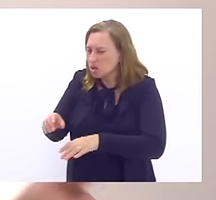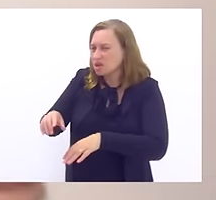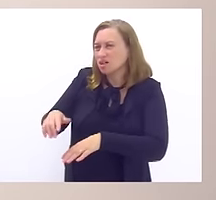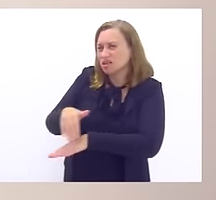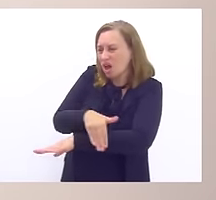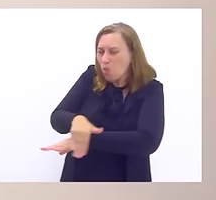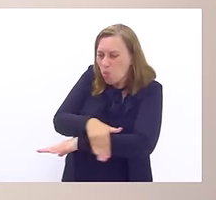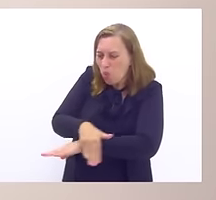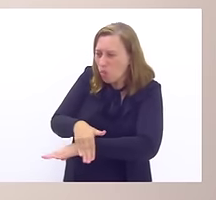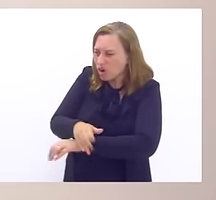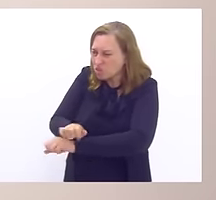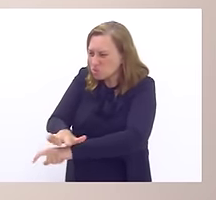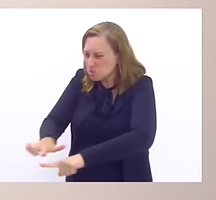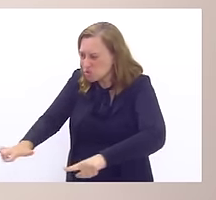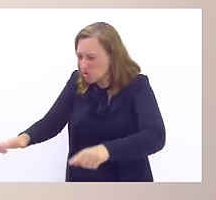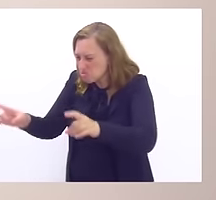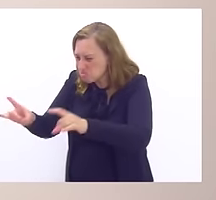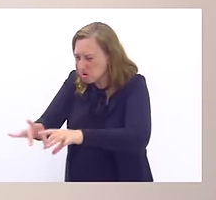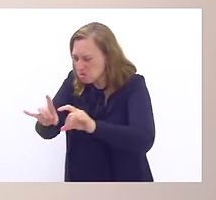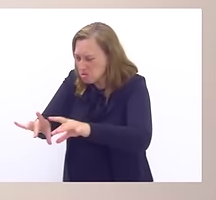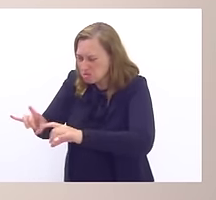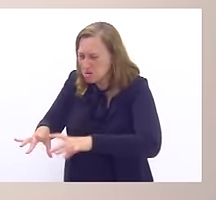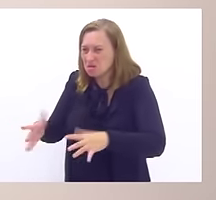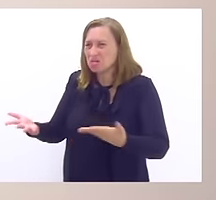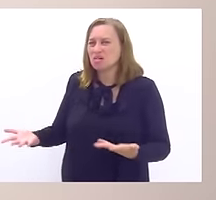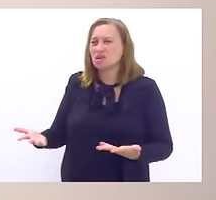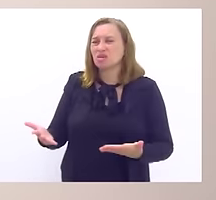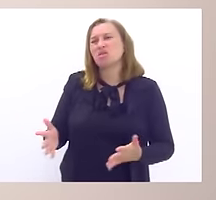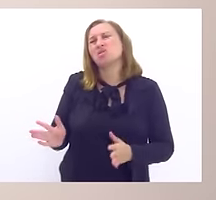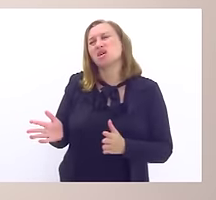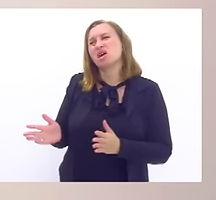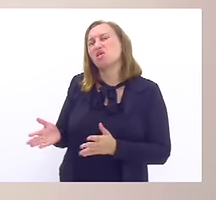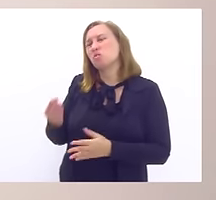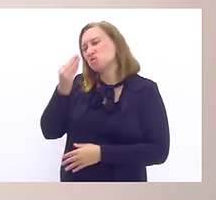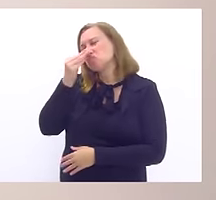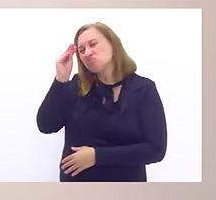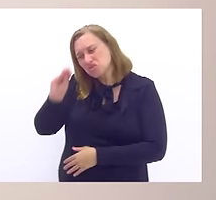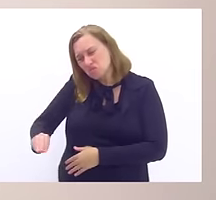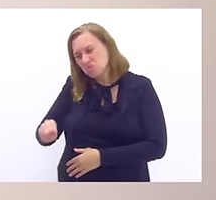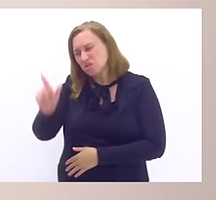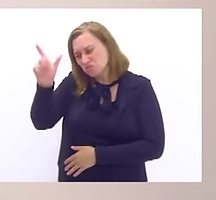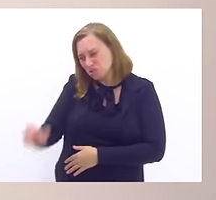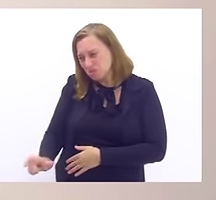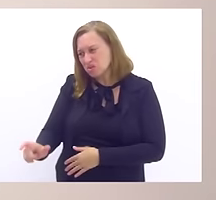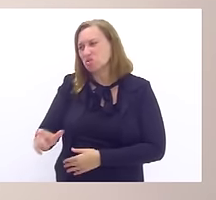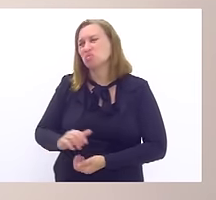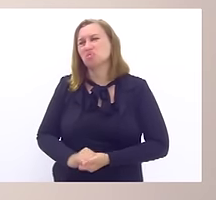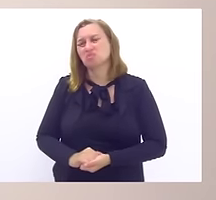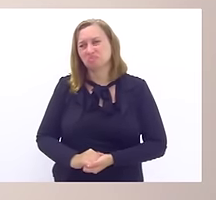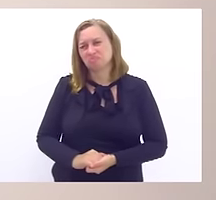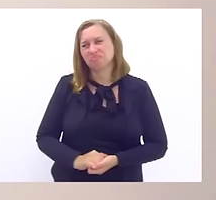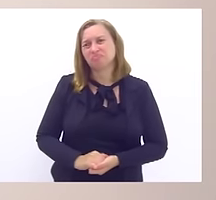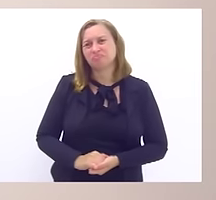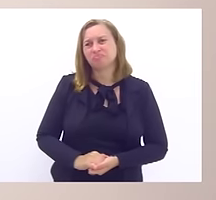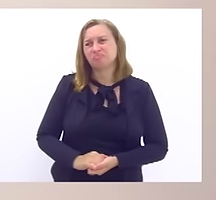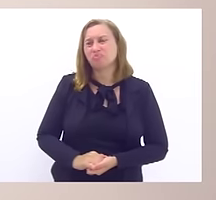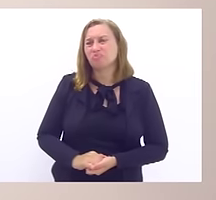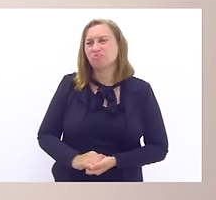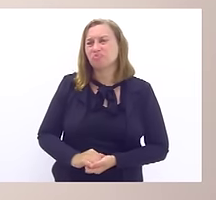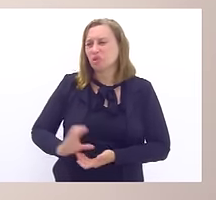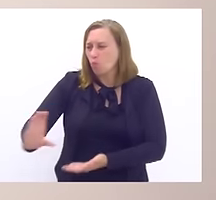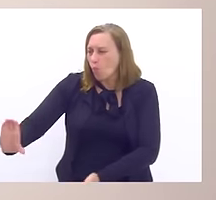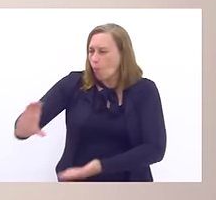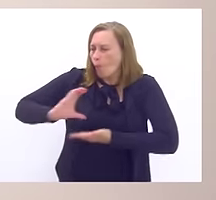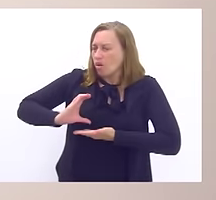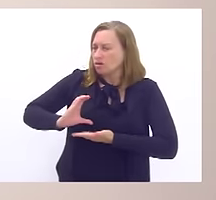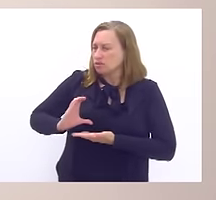quer dizer é uma coisa que humilha é uma humilhação para pessoa você já ganhou tanto dinheiro com isso para